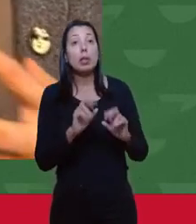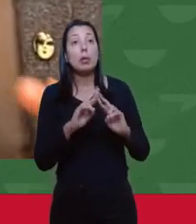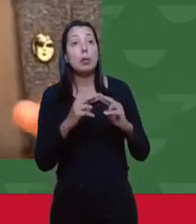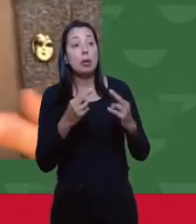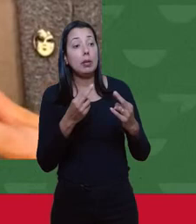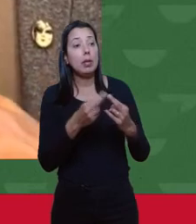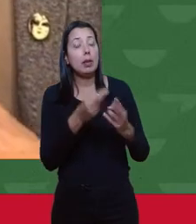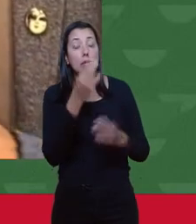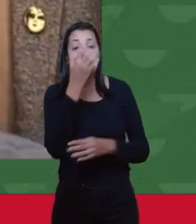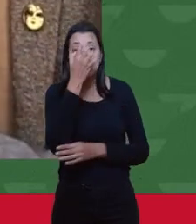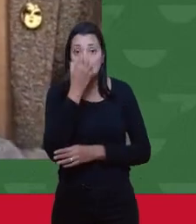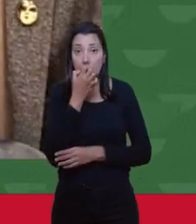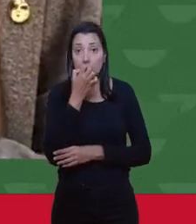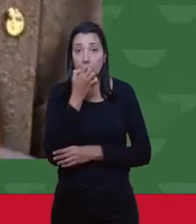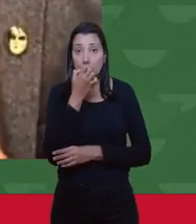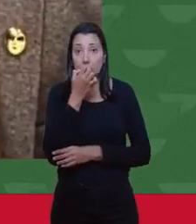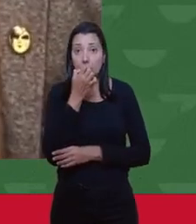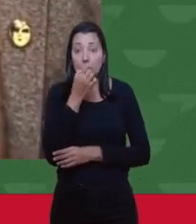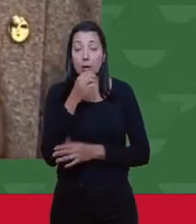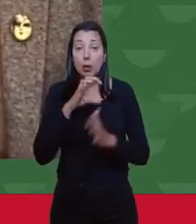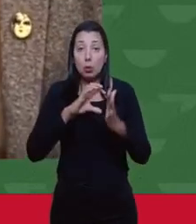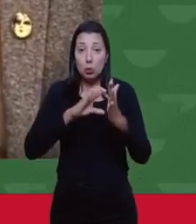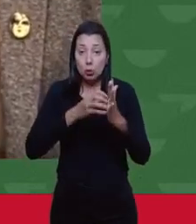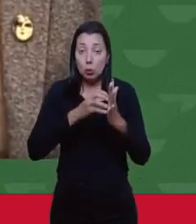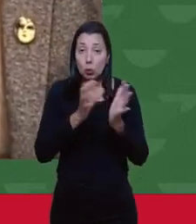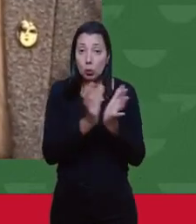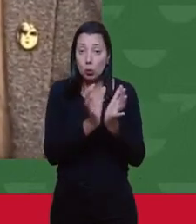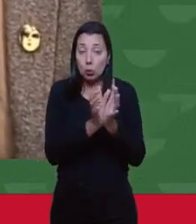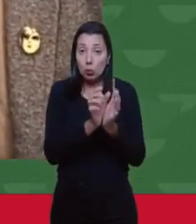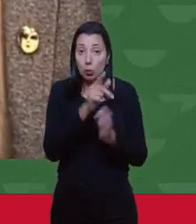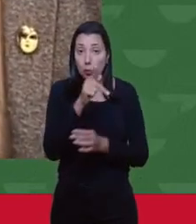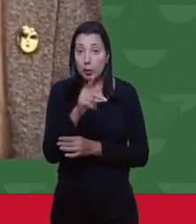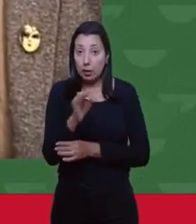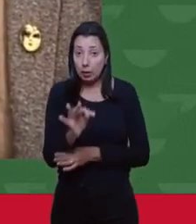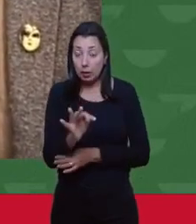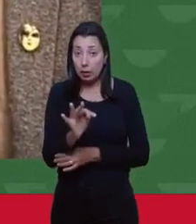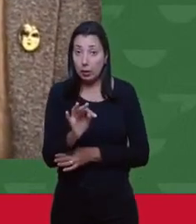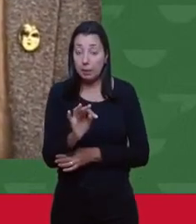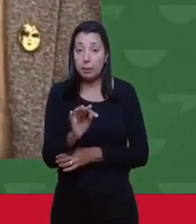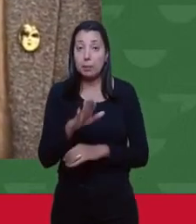reunião séria da bancada do PT, das pessoas mais,